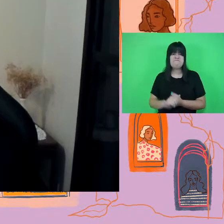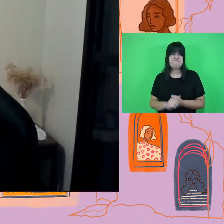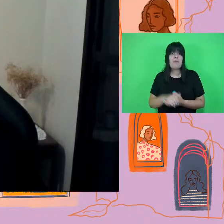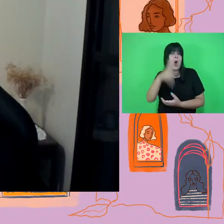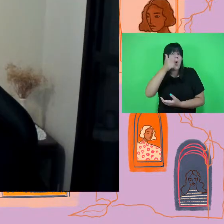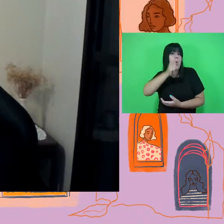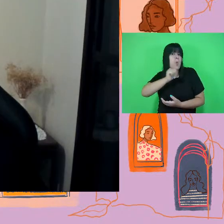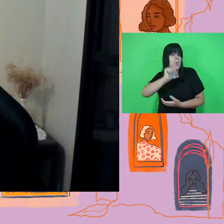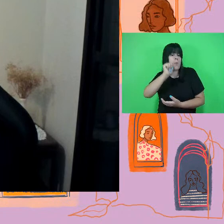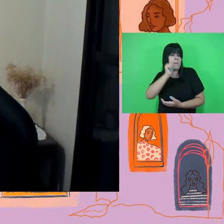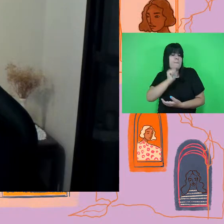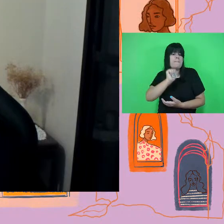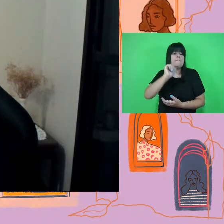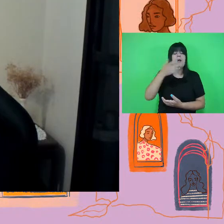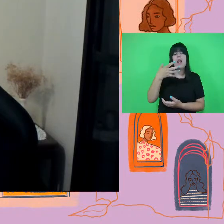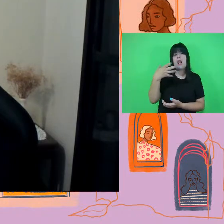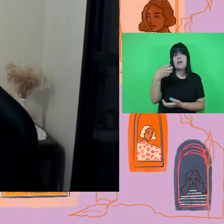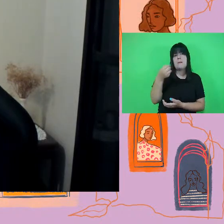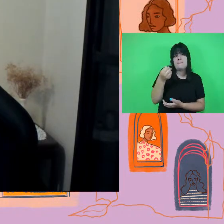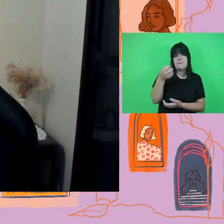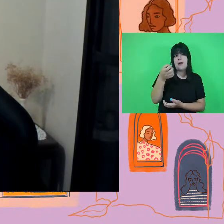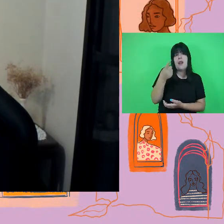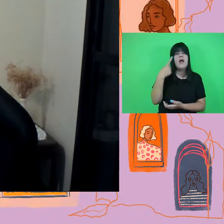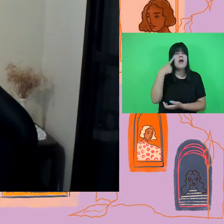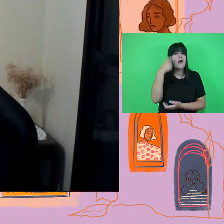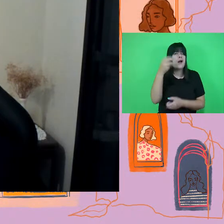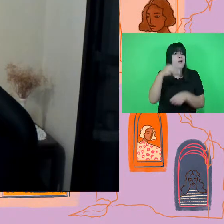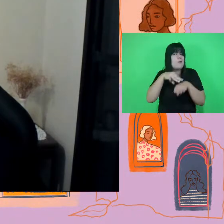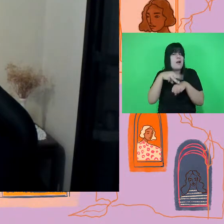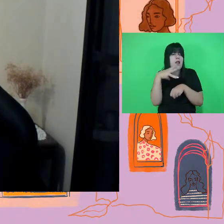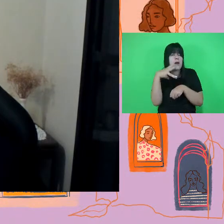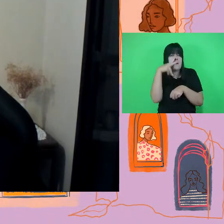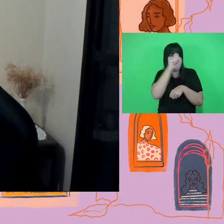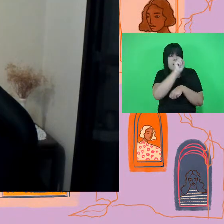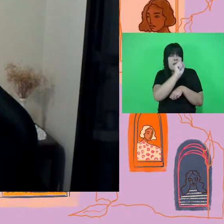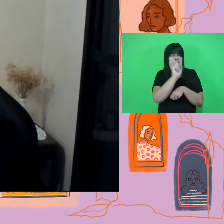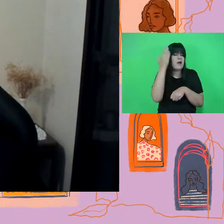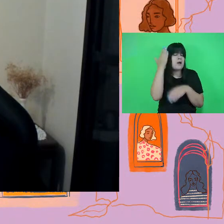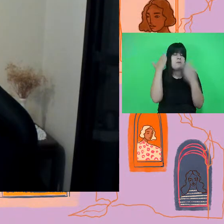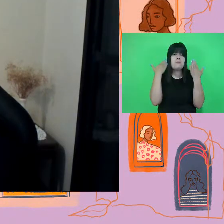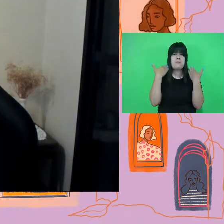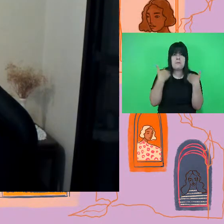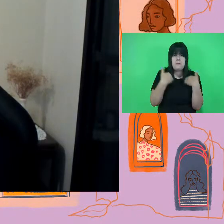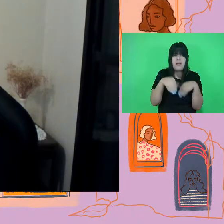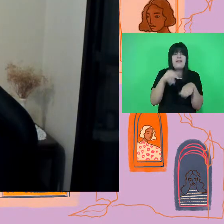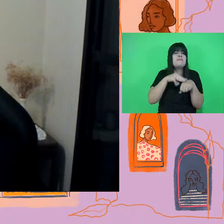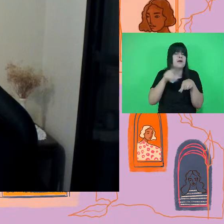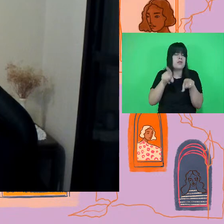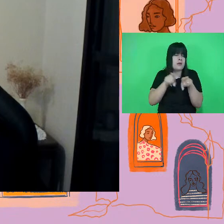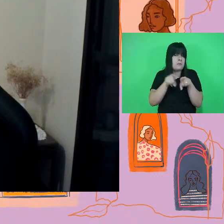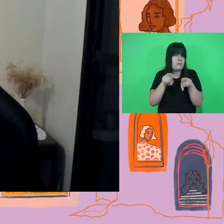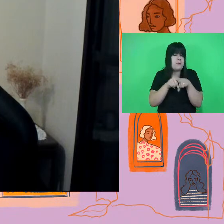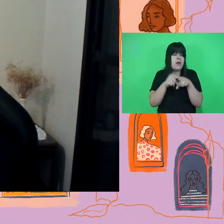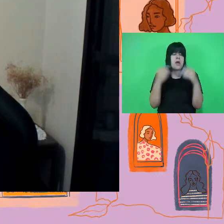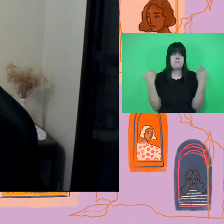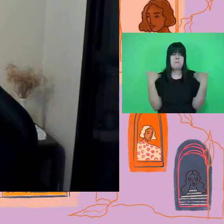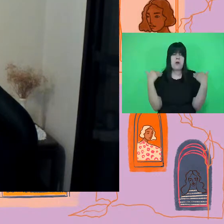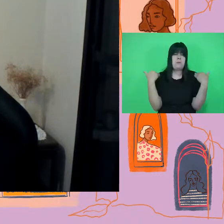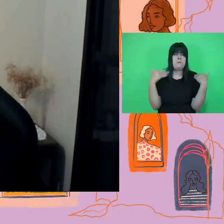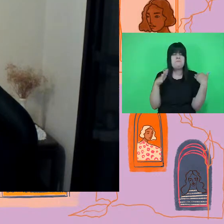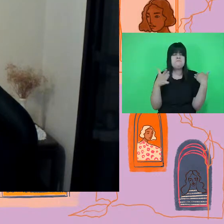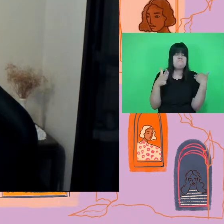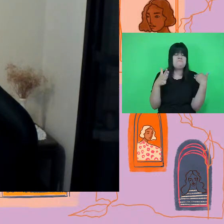mulher cis, branca, olhos castanhos escuros, cabelos castanhos também, mais ou menos na altura dos